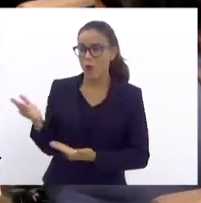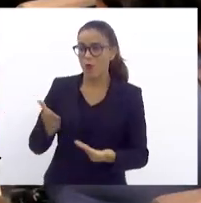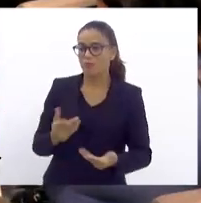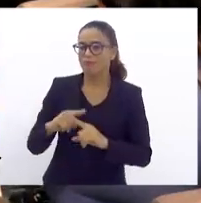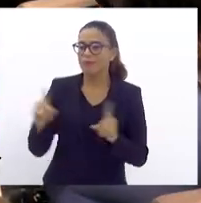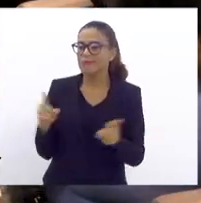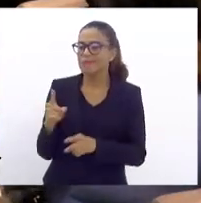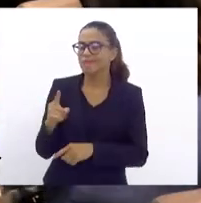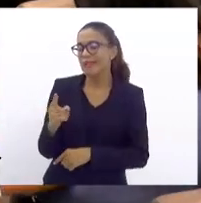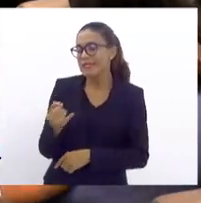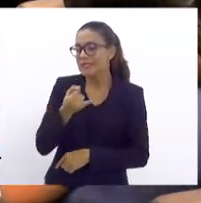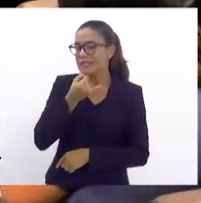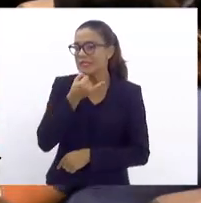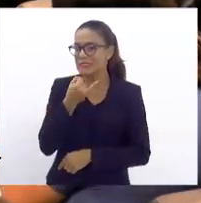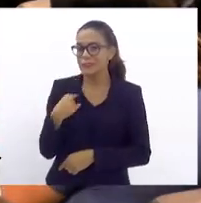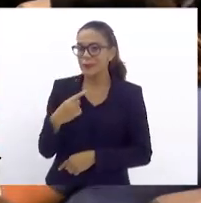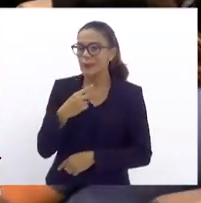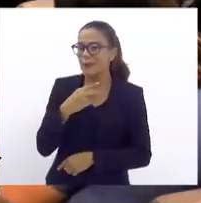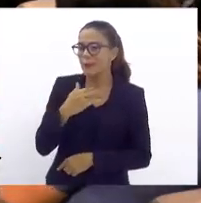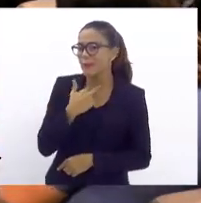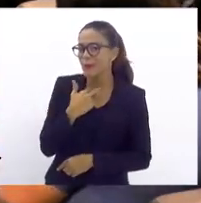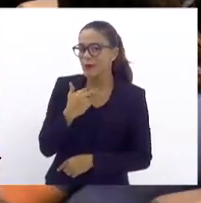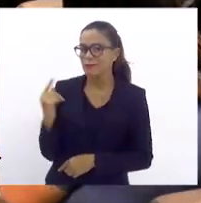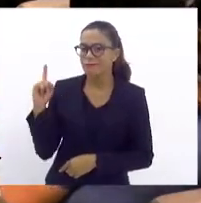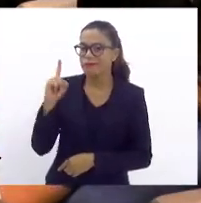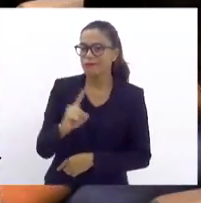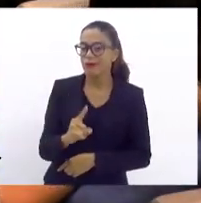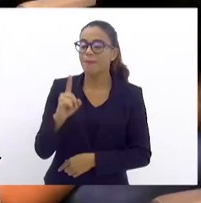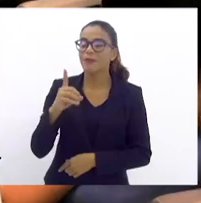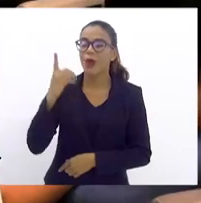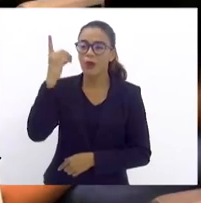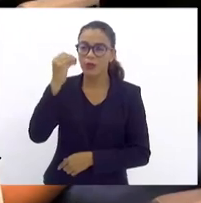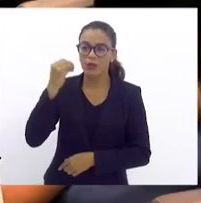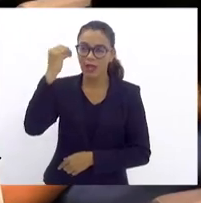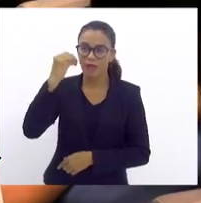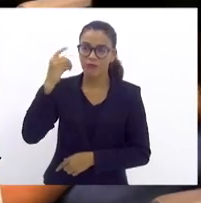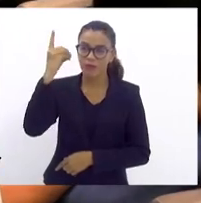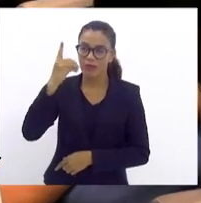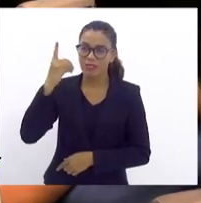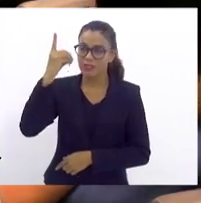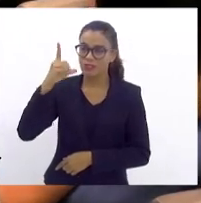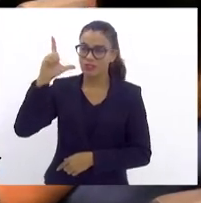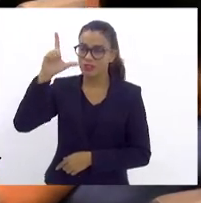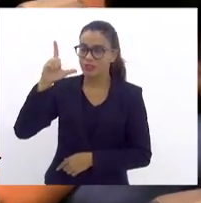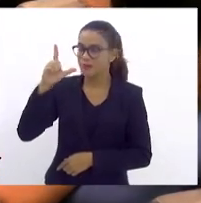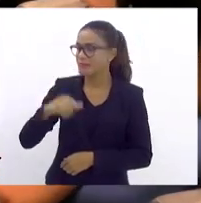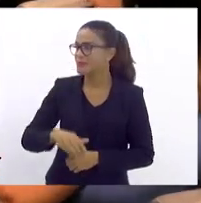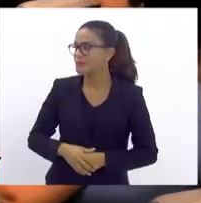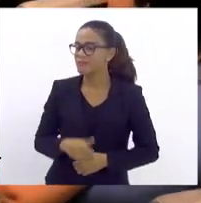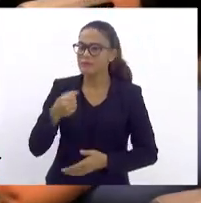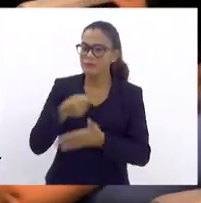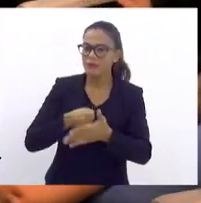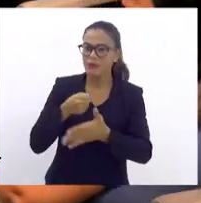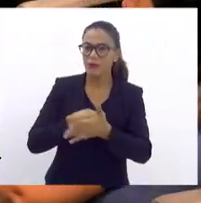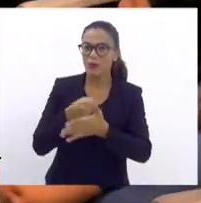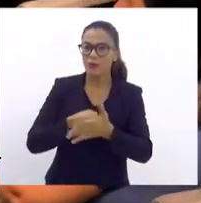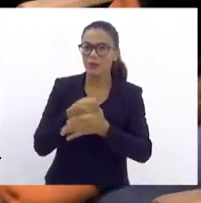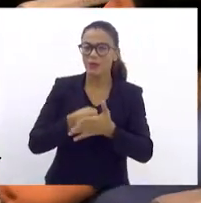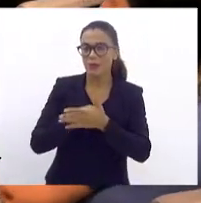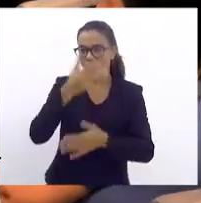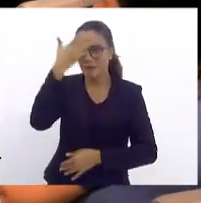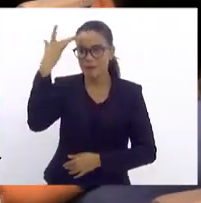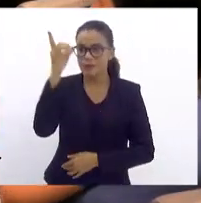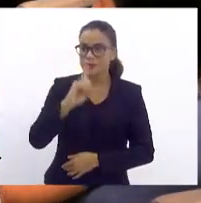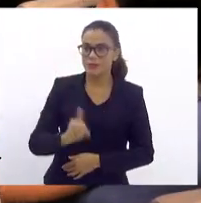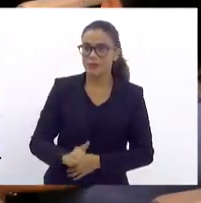ficou triste de não estar aqui conosco que é o ex-deputado Otávio leite que é um grande amigo um grande lutador pela causa da pessoa com deficiência